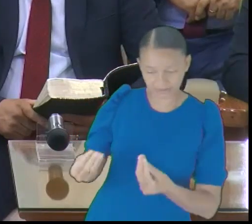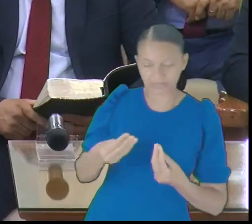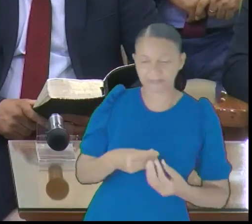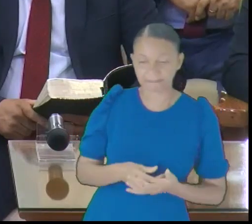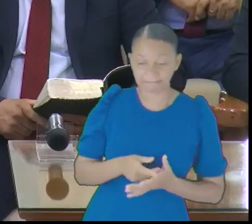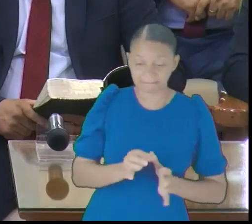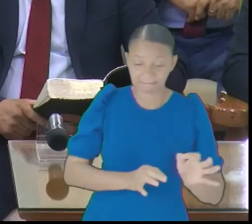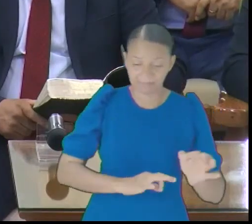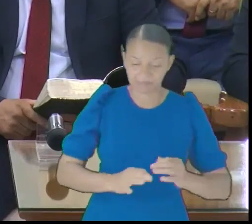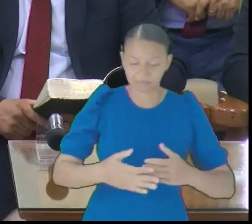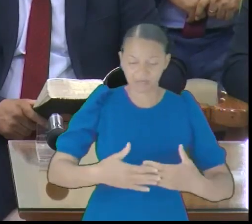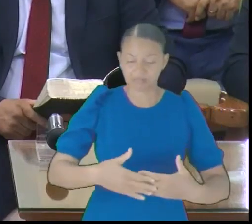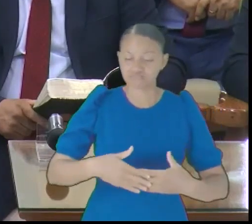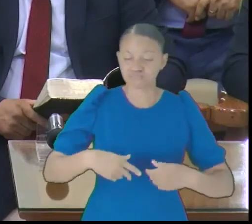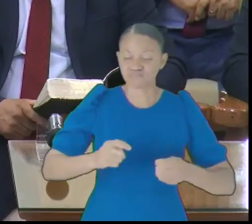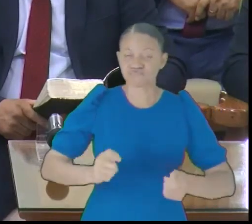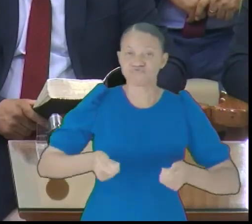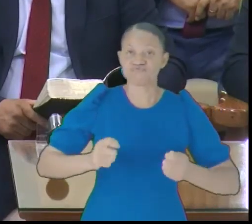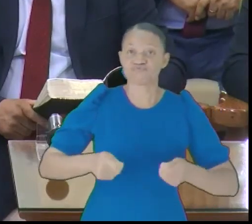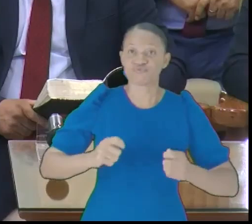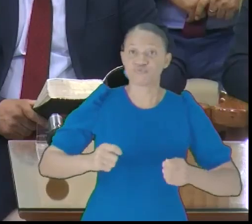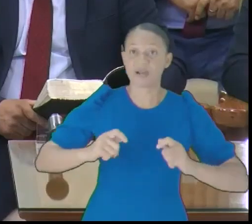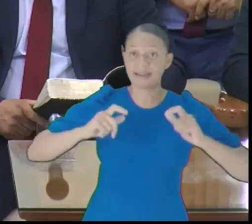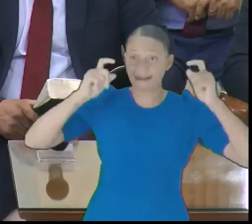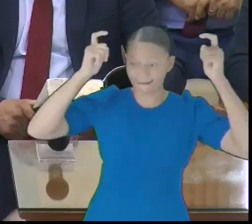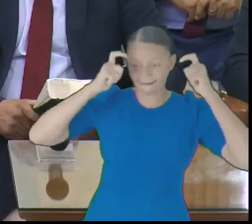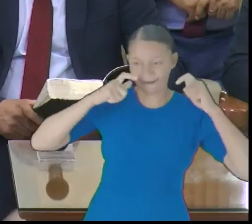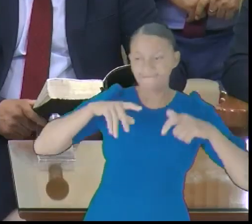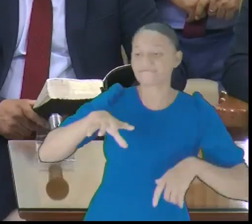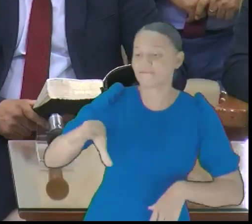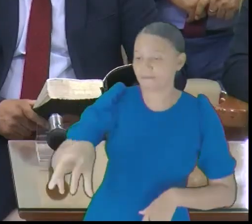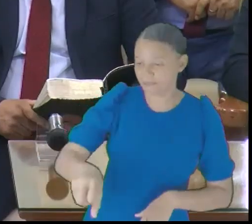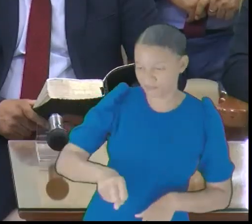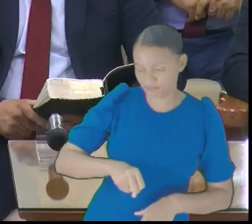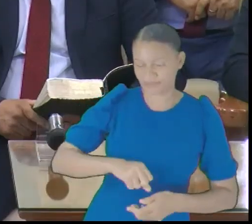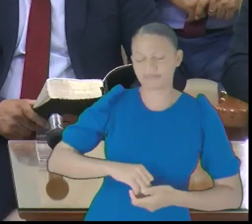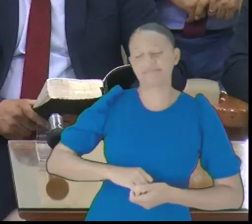Prepara a carruagem real e vai buscá-lo.